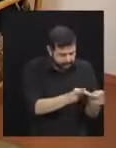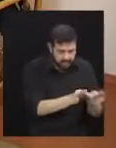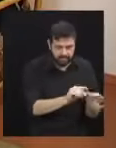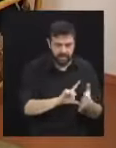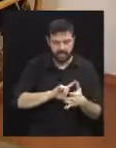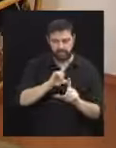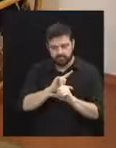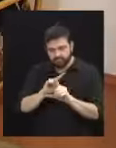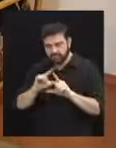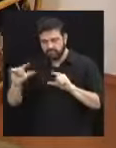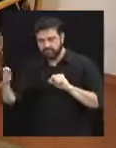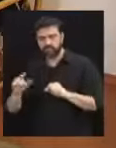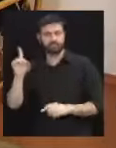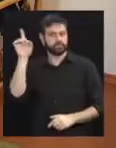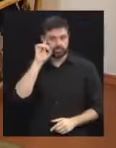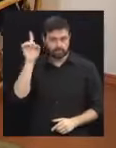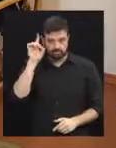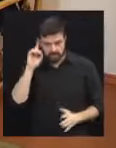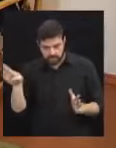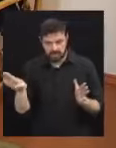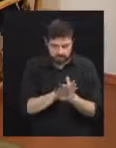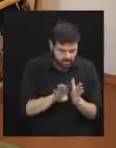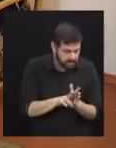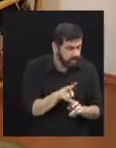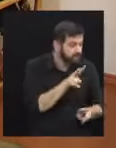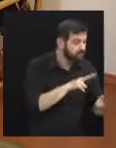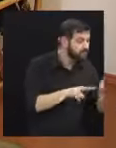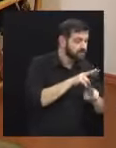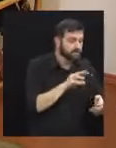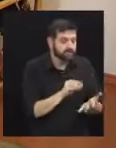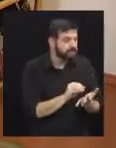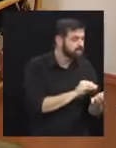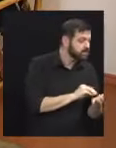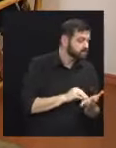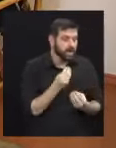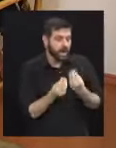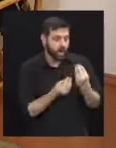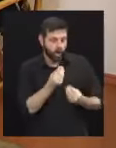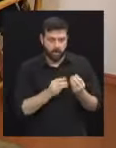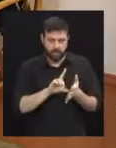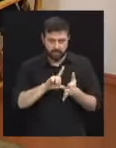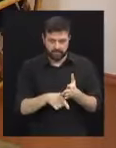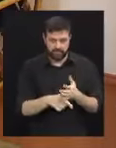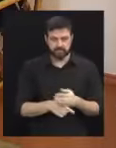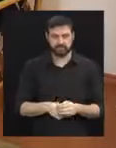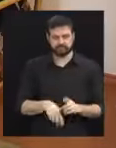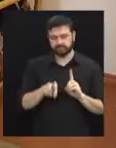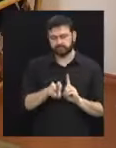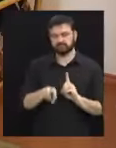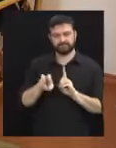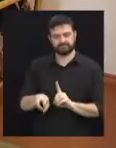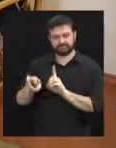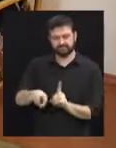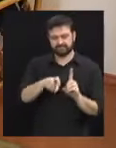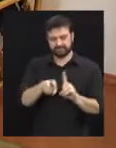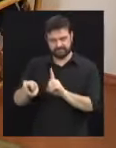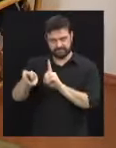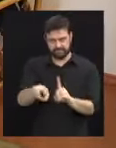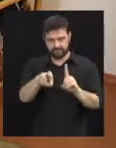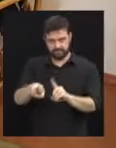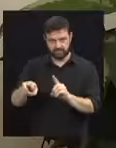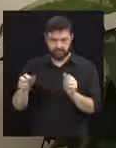gente vai, isso é repetidamente. Já chego, já verifico o que tá faltando pra eles, coloco eles pra passear um pouco aqui dentro, ela pra ficar aqui